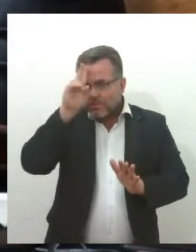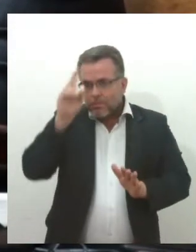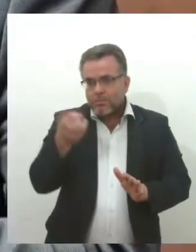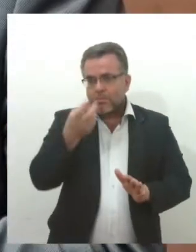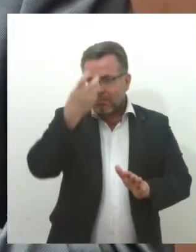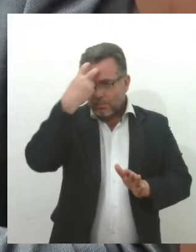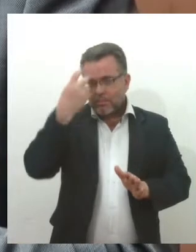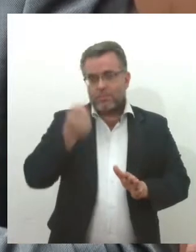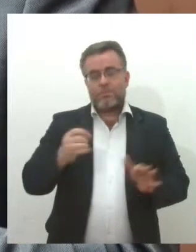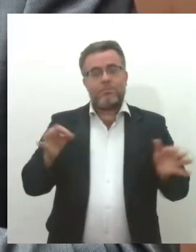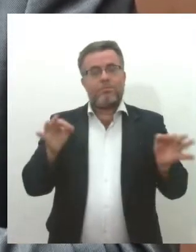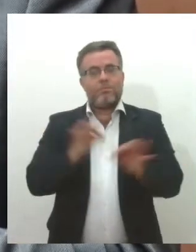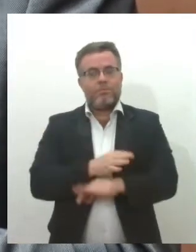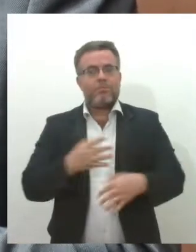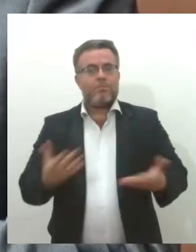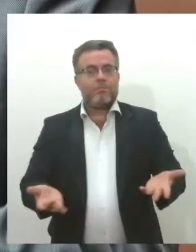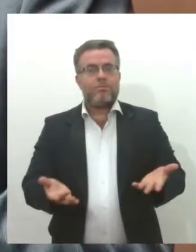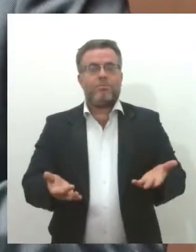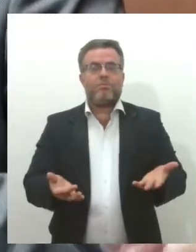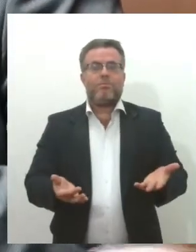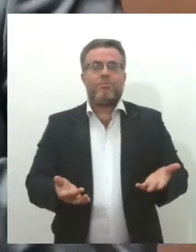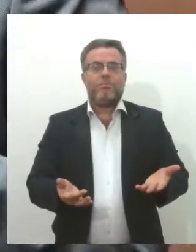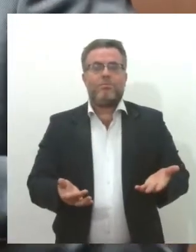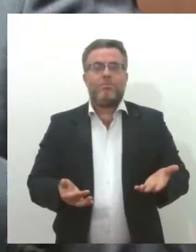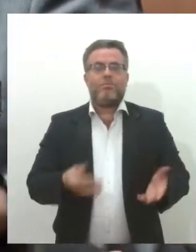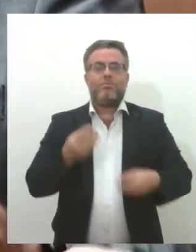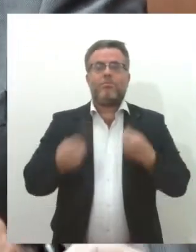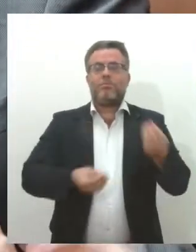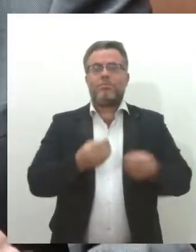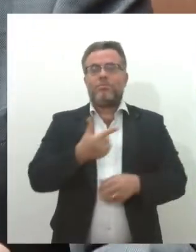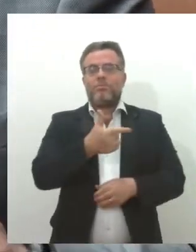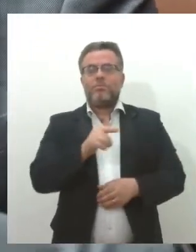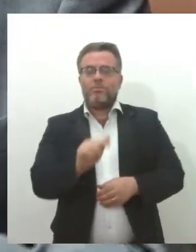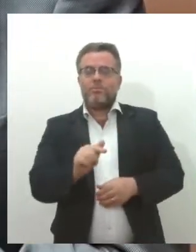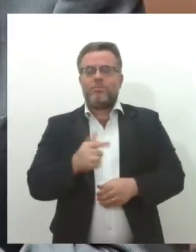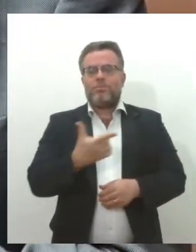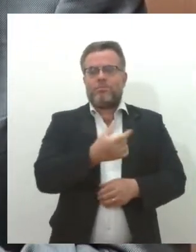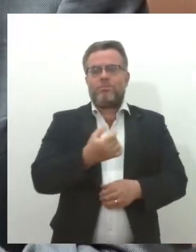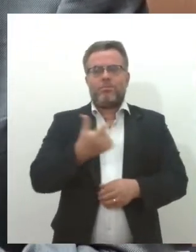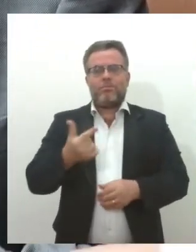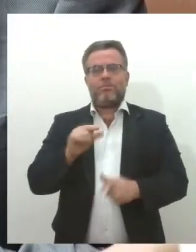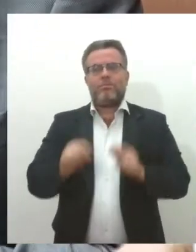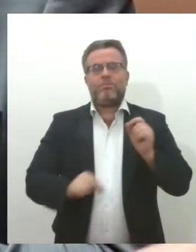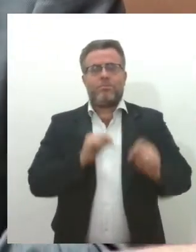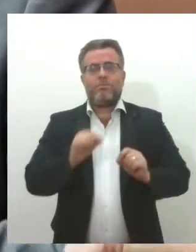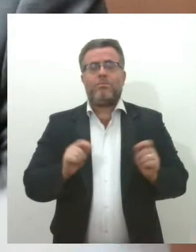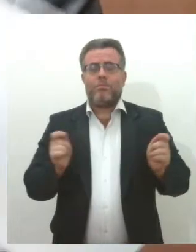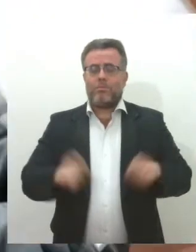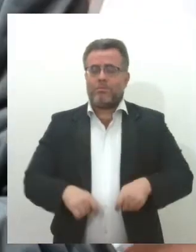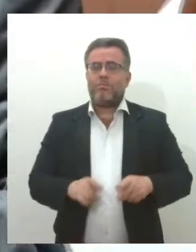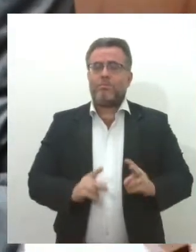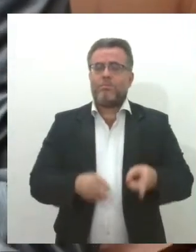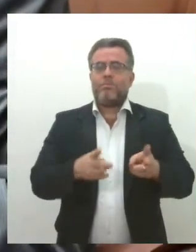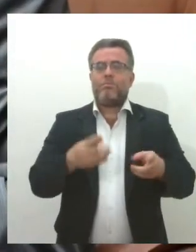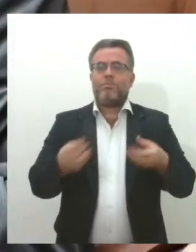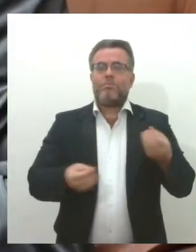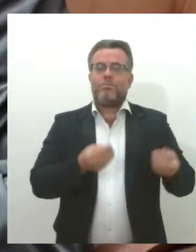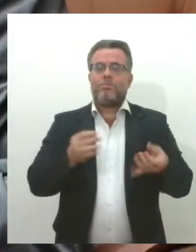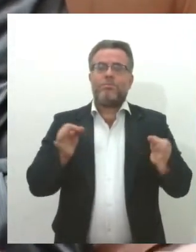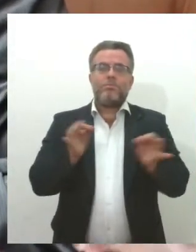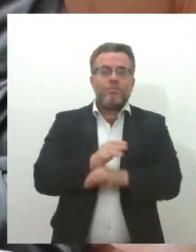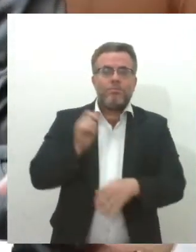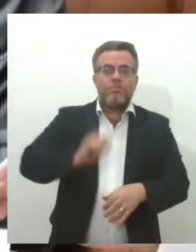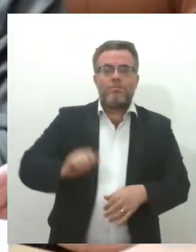Estado de Sergipe do deputado Garibalde Mendonça ou pele 27 de 2022 reconhece de utilidade pública a associação